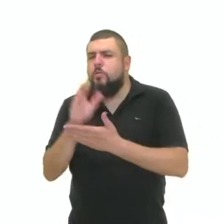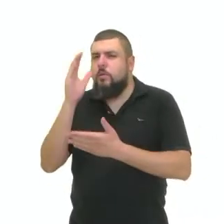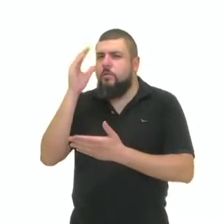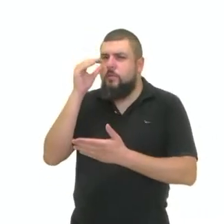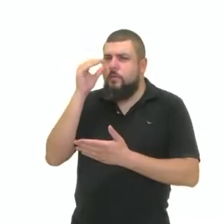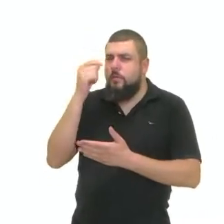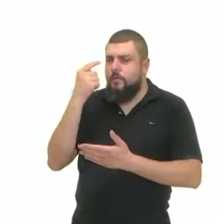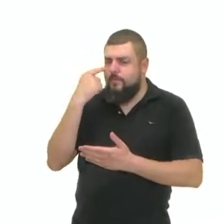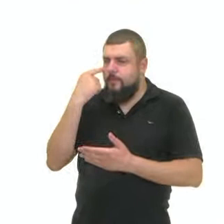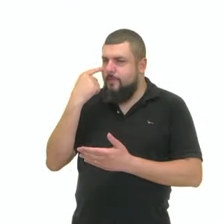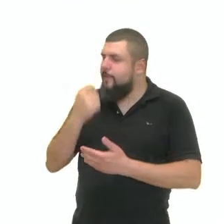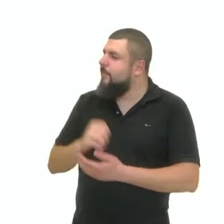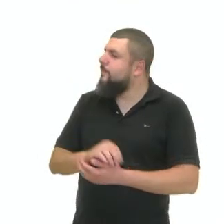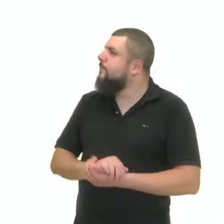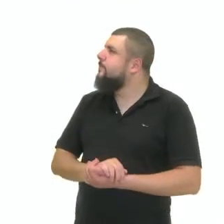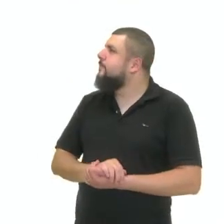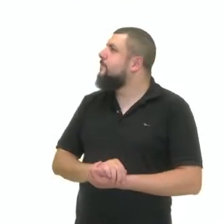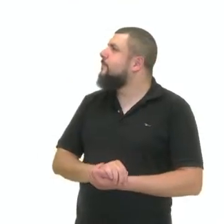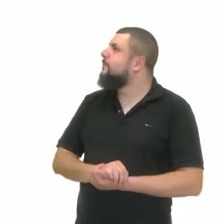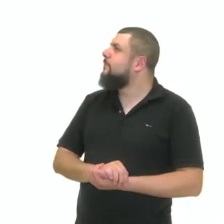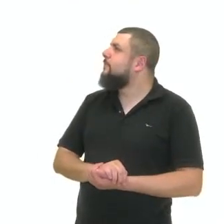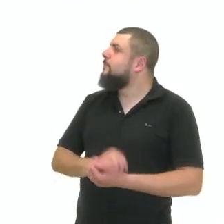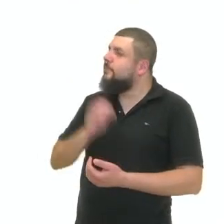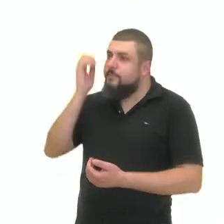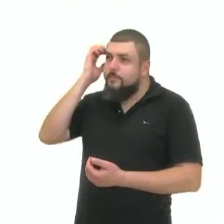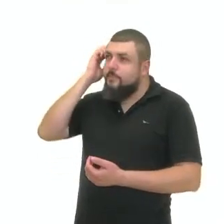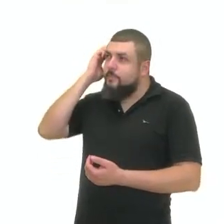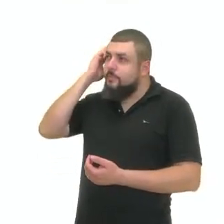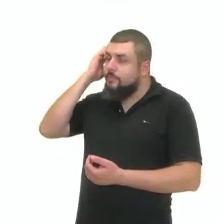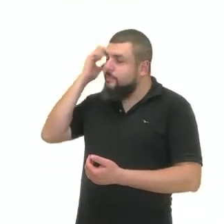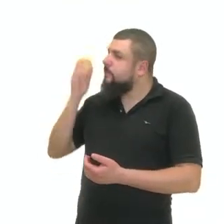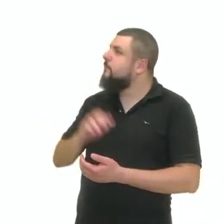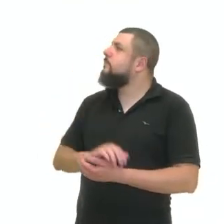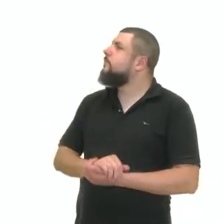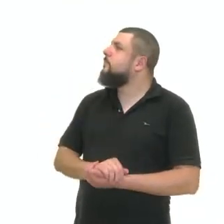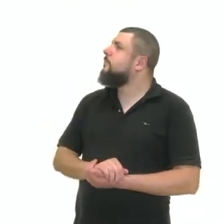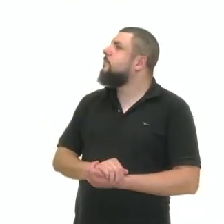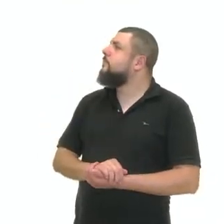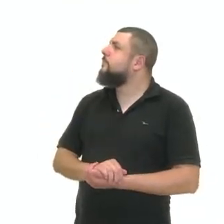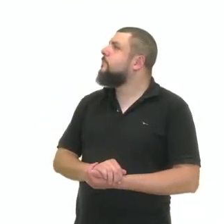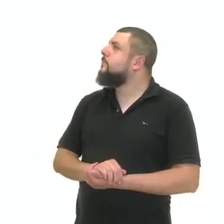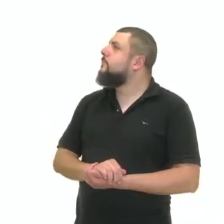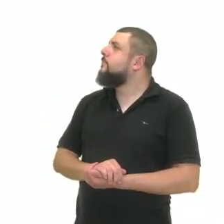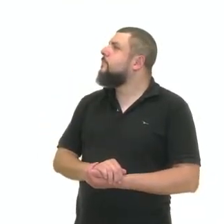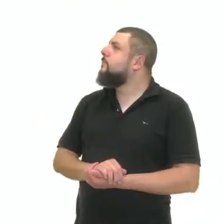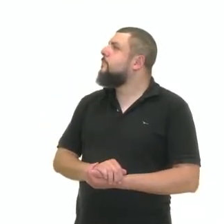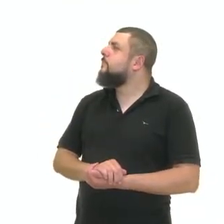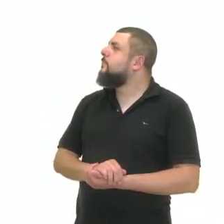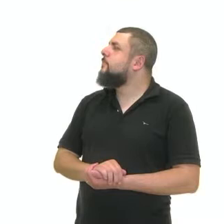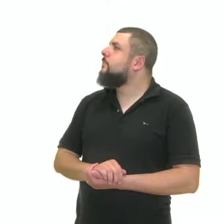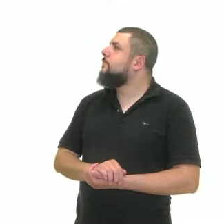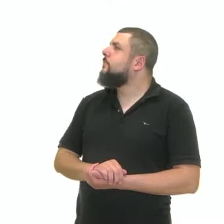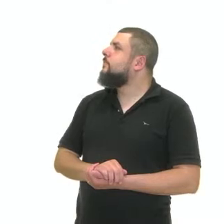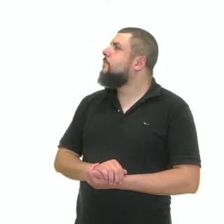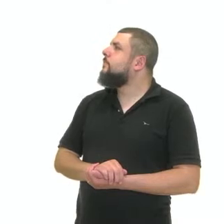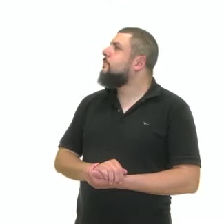da Índia é um país asiático situado no centro-sul do mesmo. O território ocupa uma área de